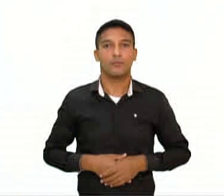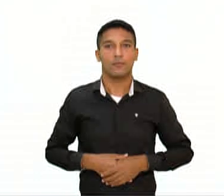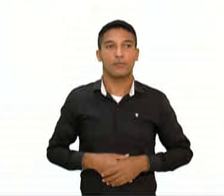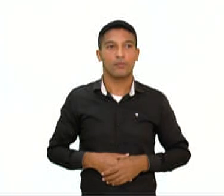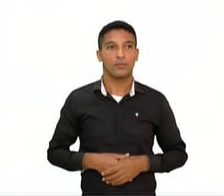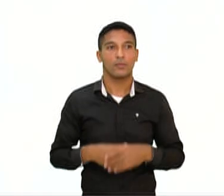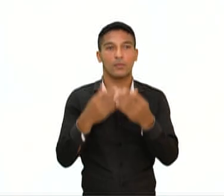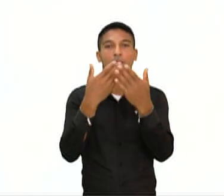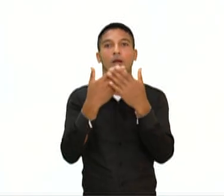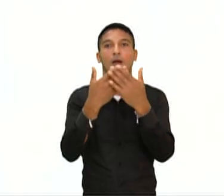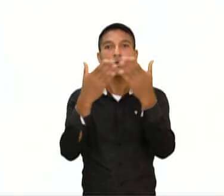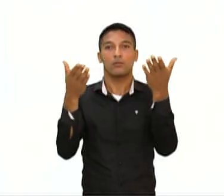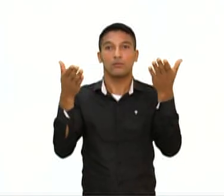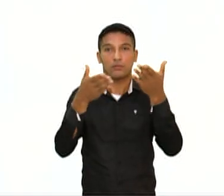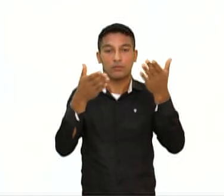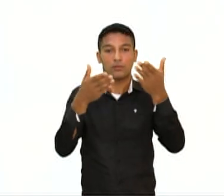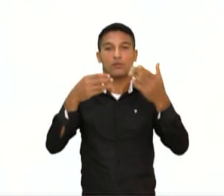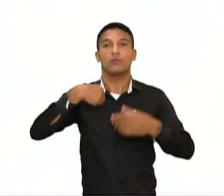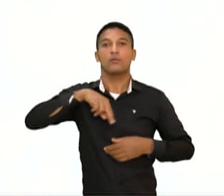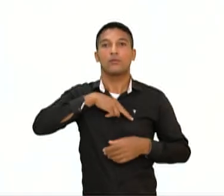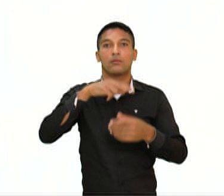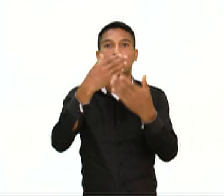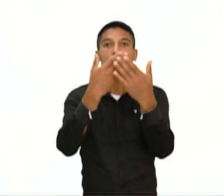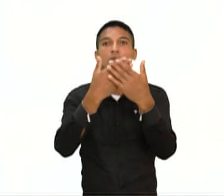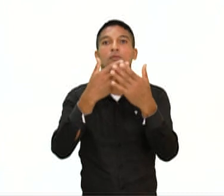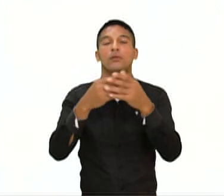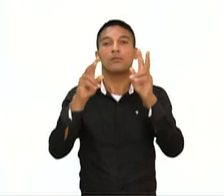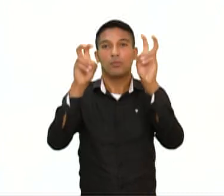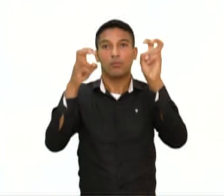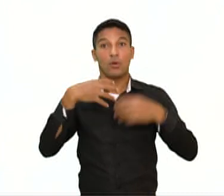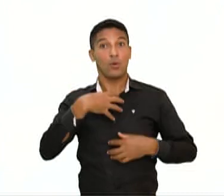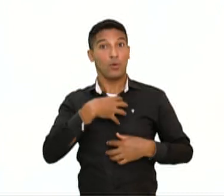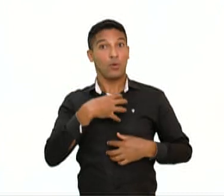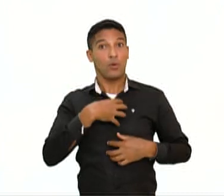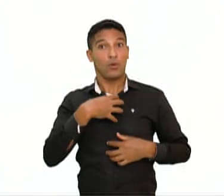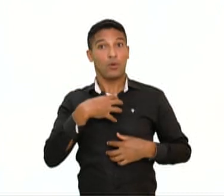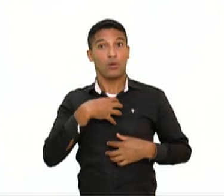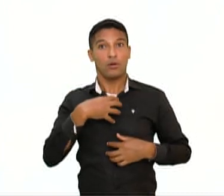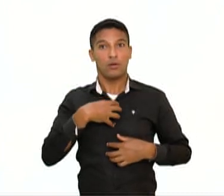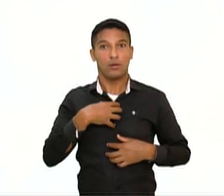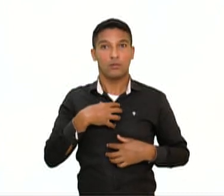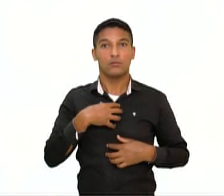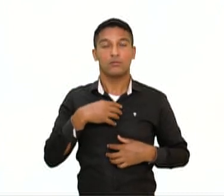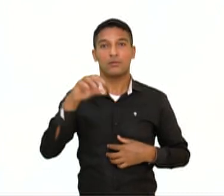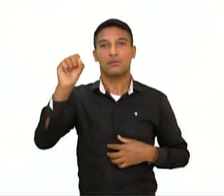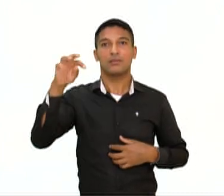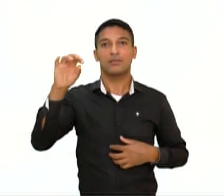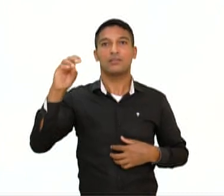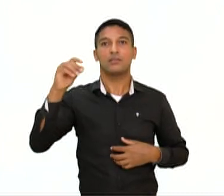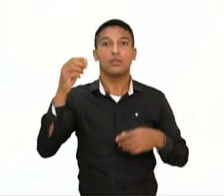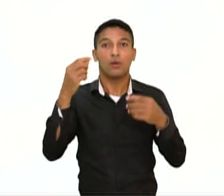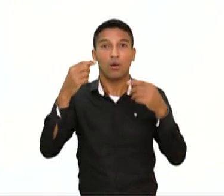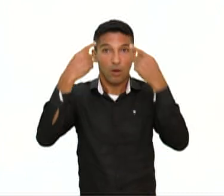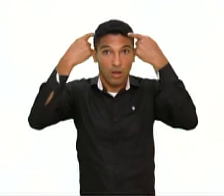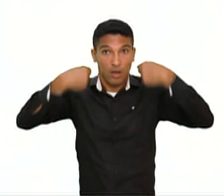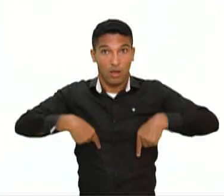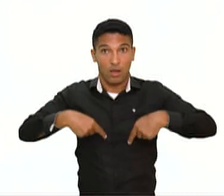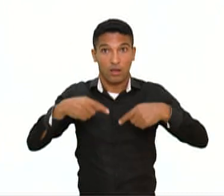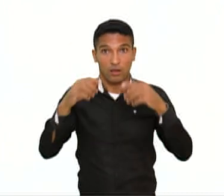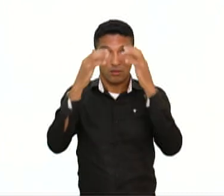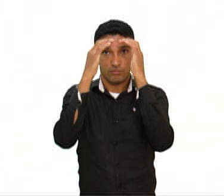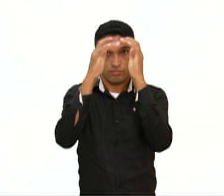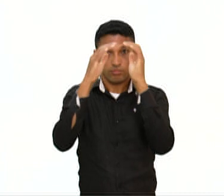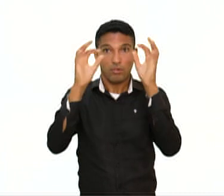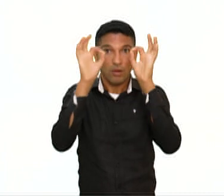na aula de hoje, pessoal, nós falamos um pouquinho sobre os órgãos dos sentidos, a evolução que aconteceu nos animais